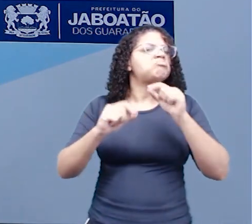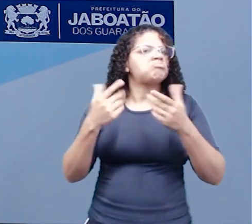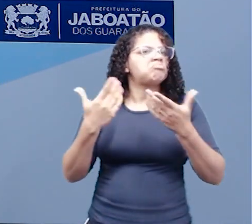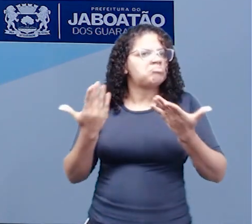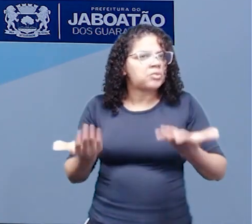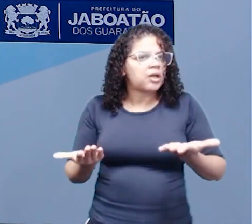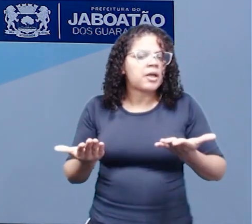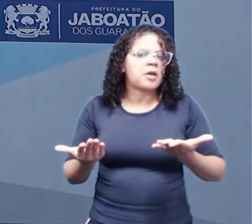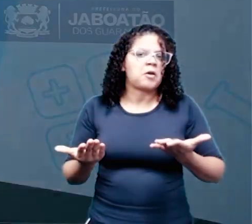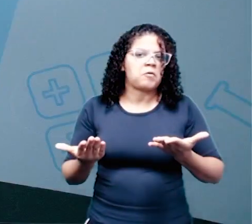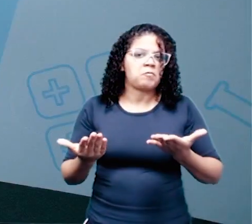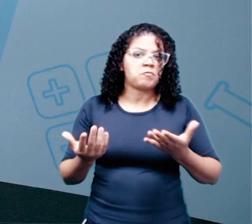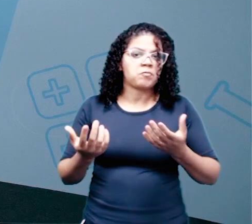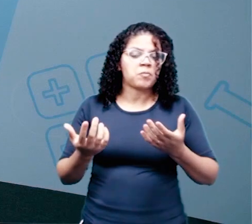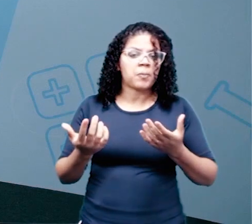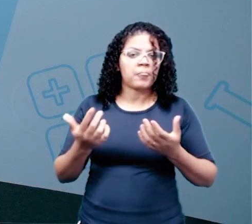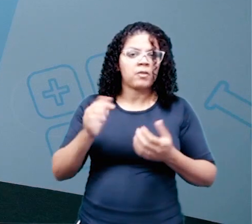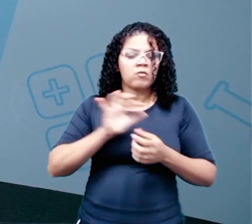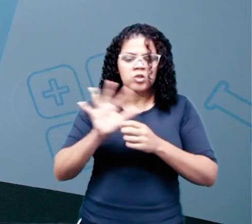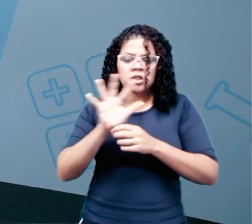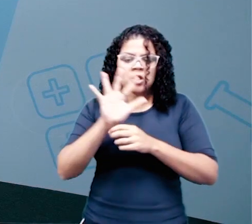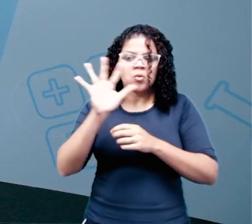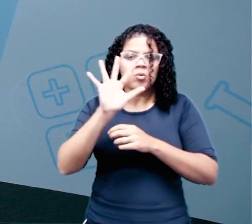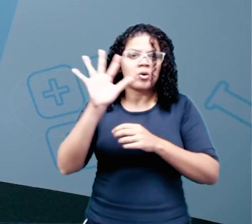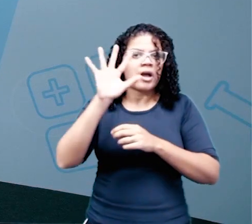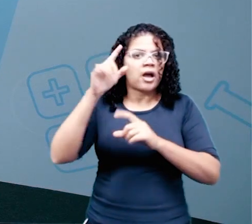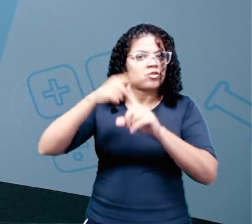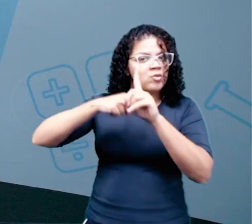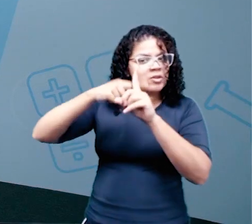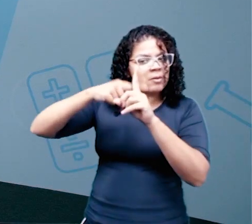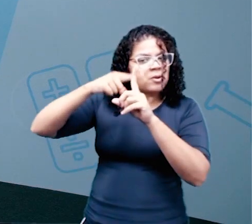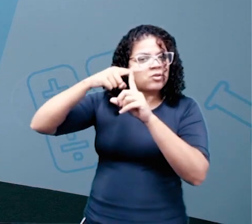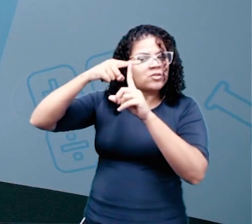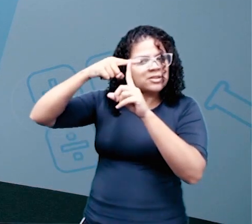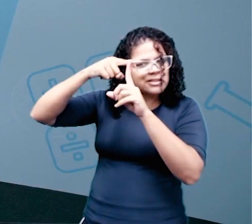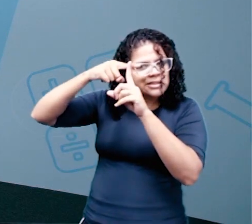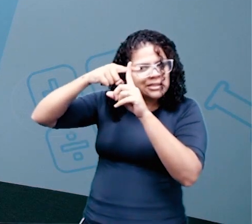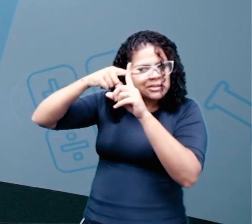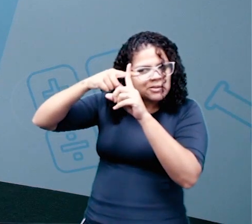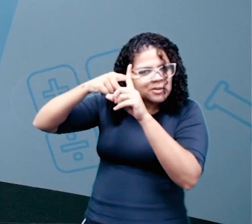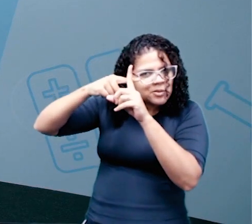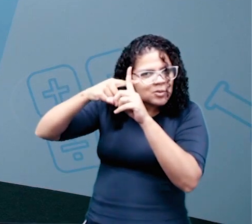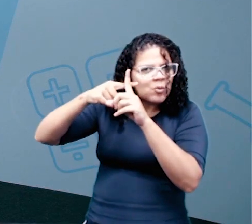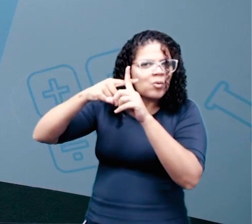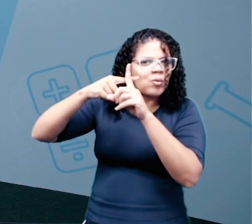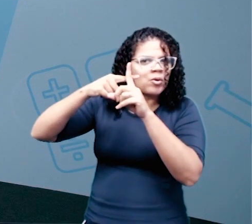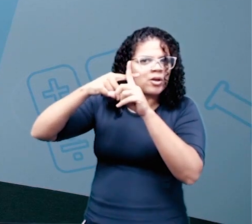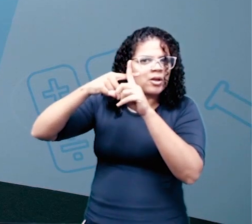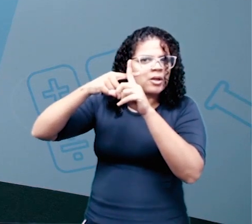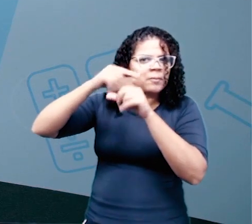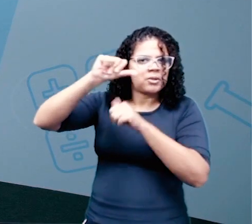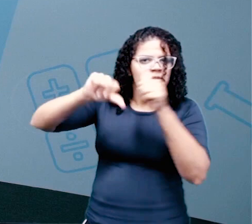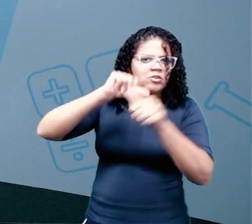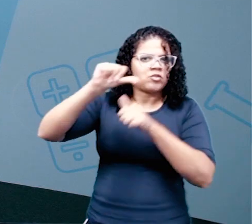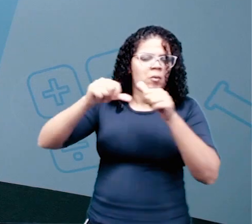e ele está a uma certa temperatura, você reduz muito essa temperatura para ele virar um